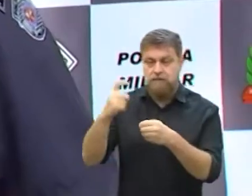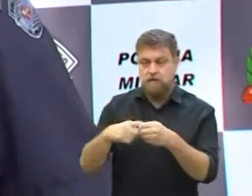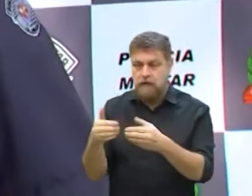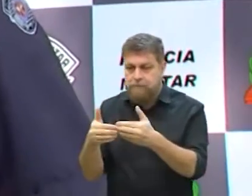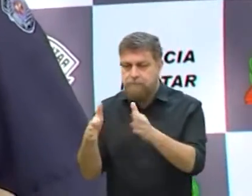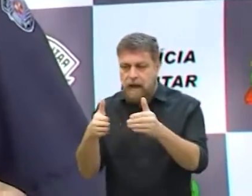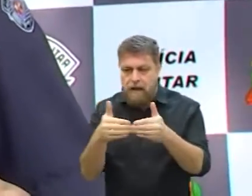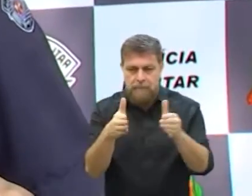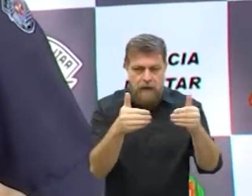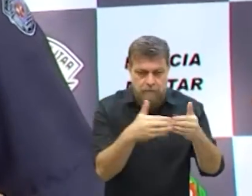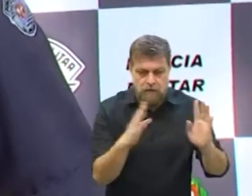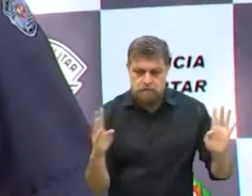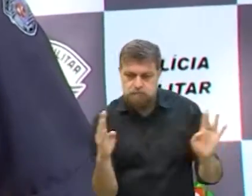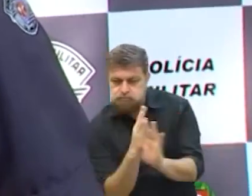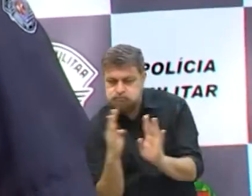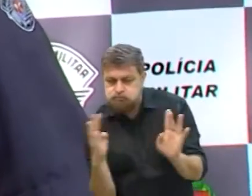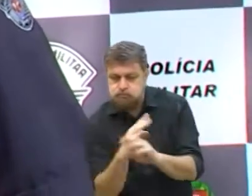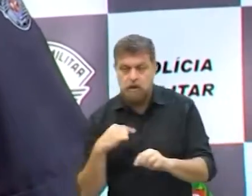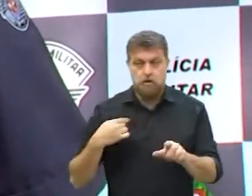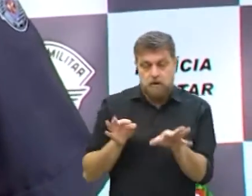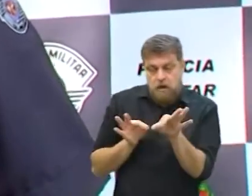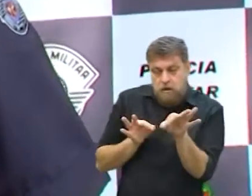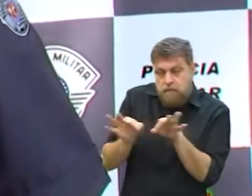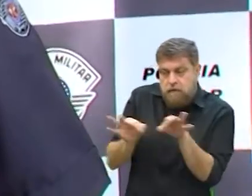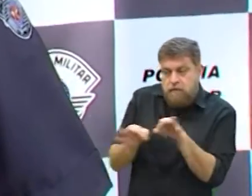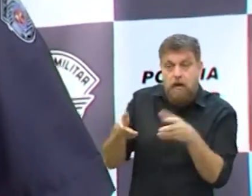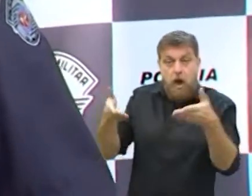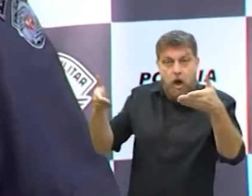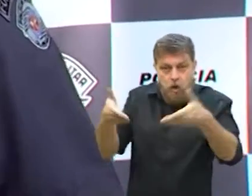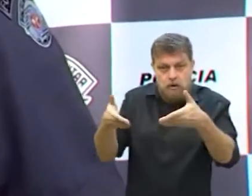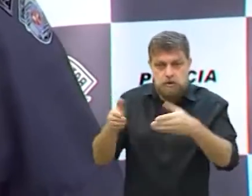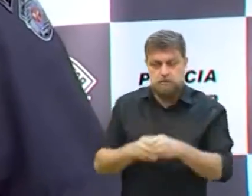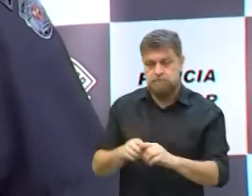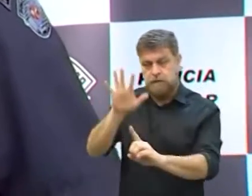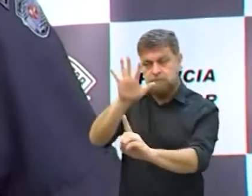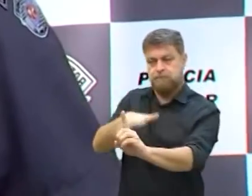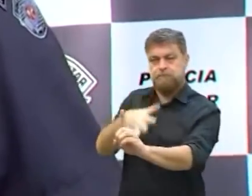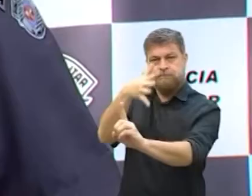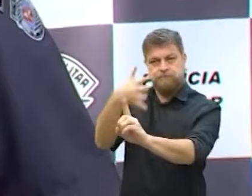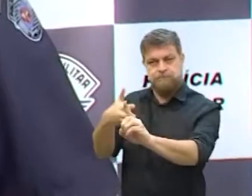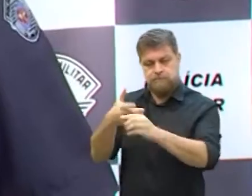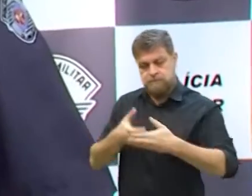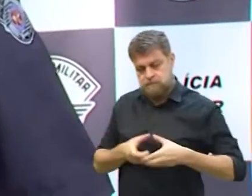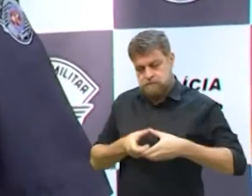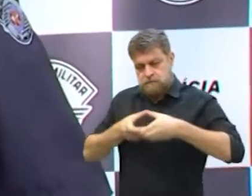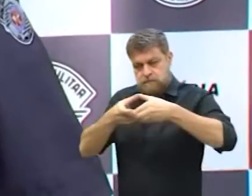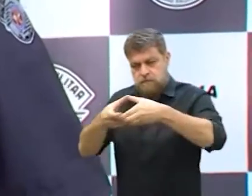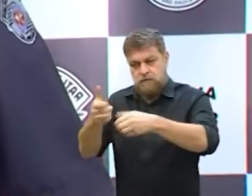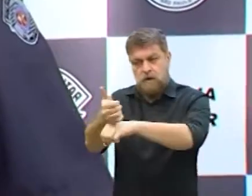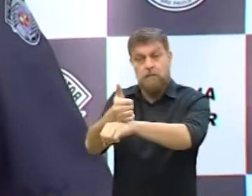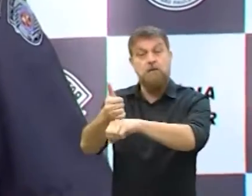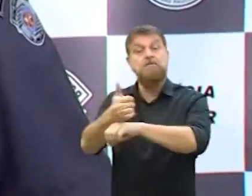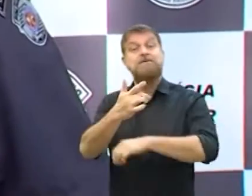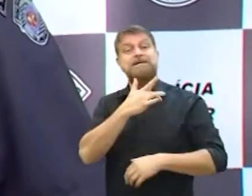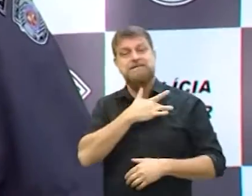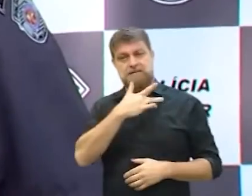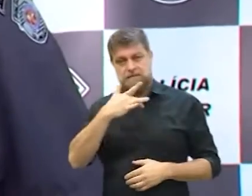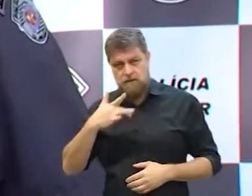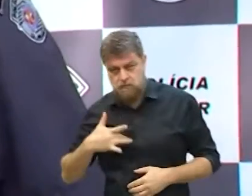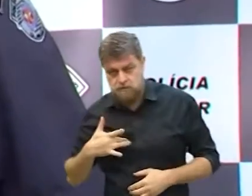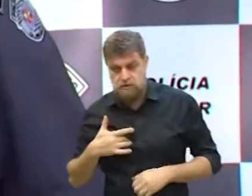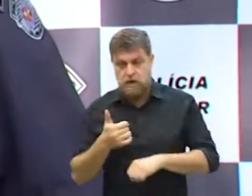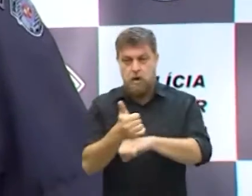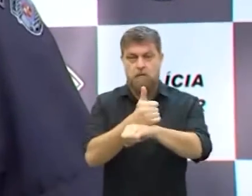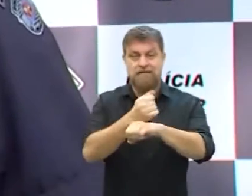e a flexibilização, nós pudemos organizar hoje uma solenidade para homenagear os profissionais